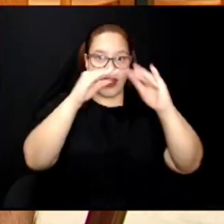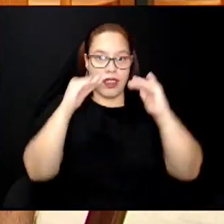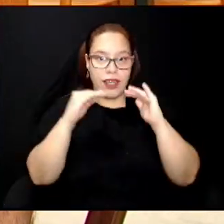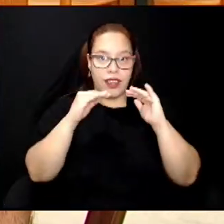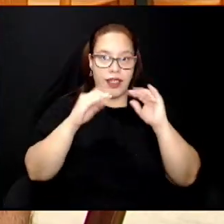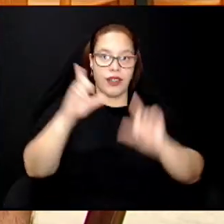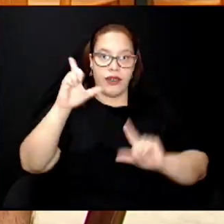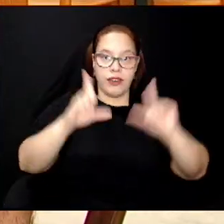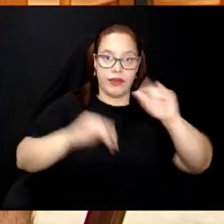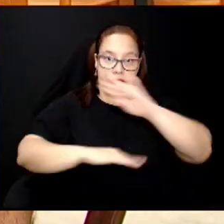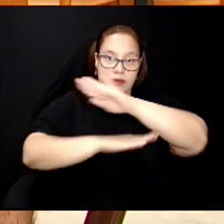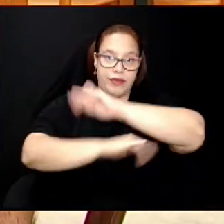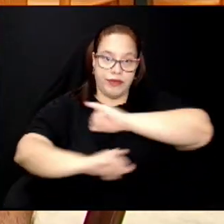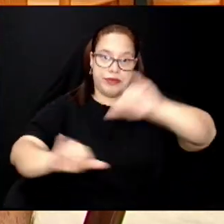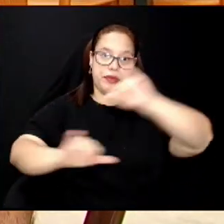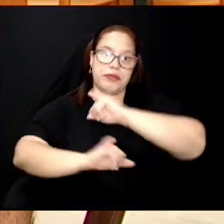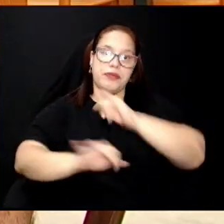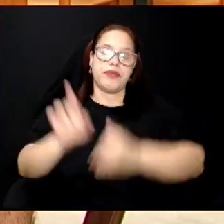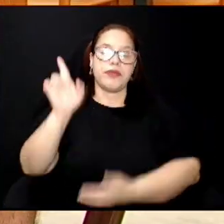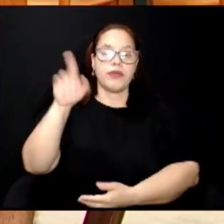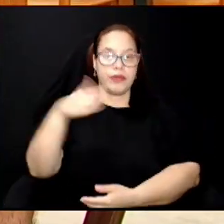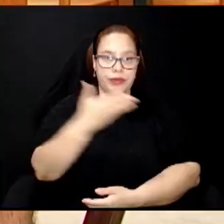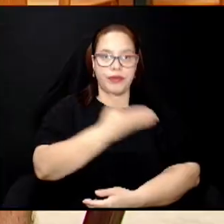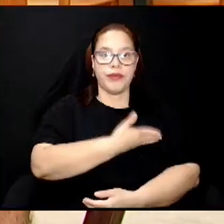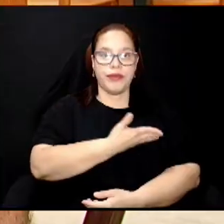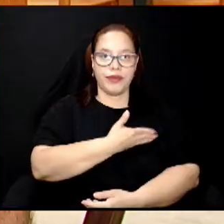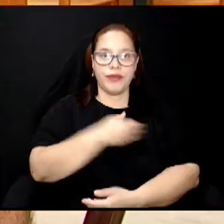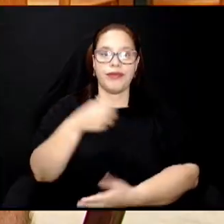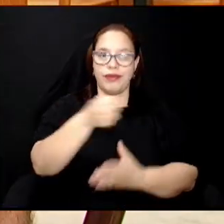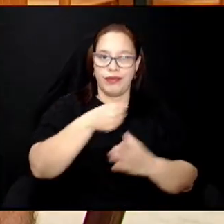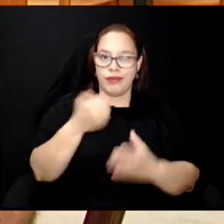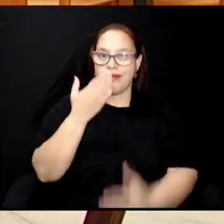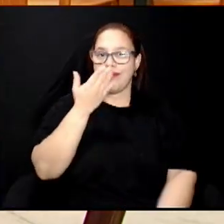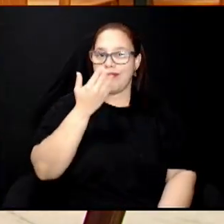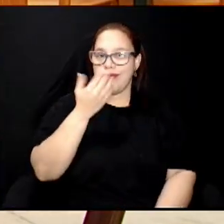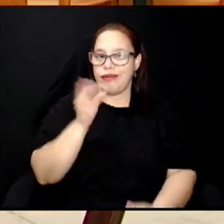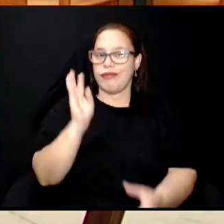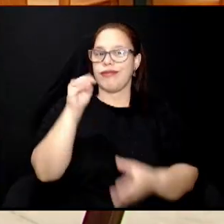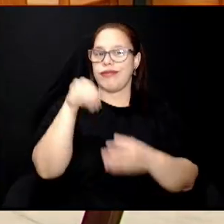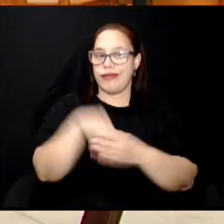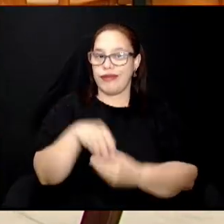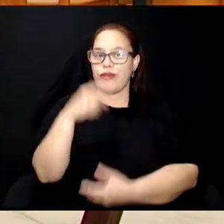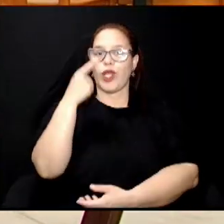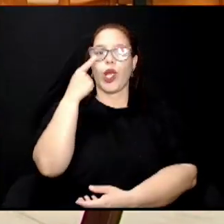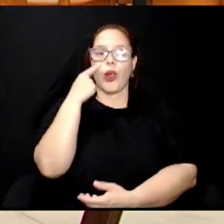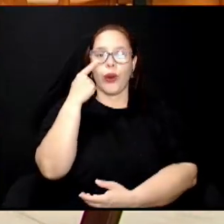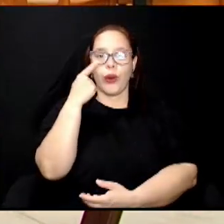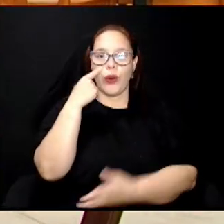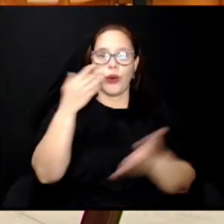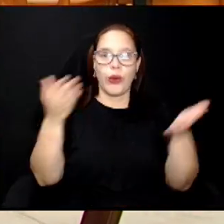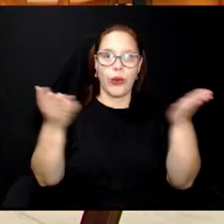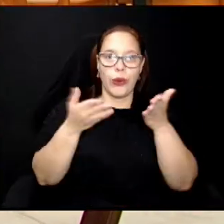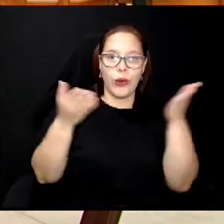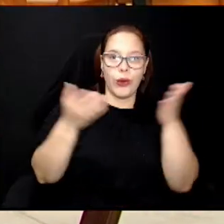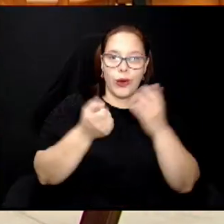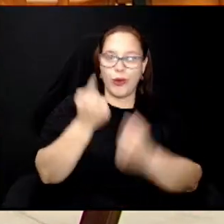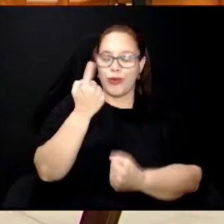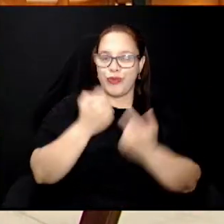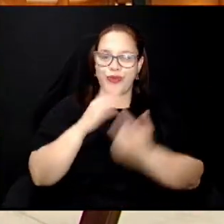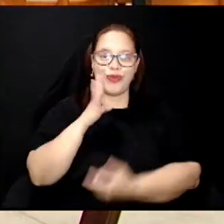Notícia. Exatamente isso, meu amigo. Se tem comida, eu tô dentro e olha, hoje tem cada coisa